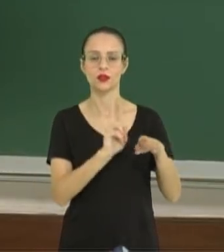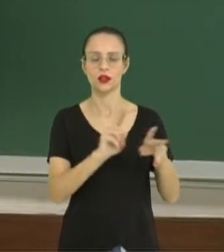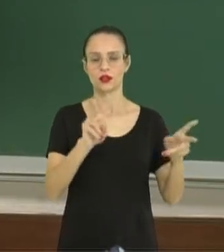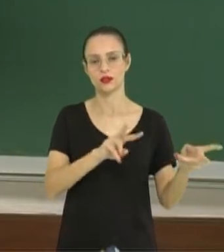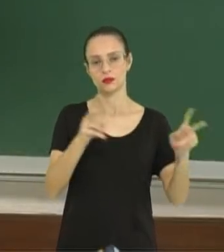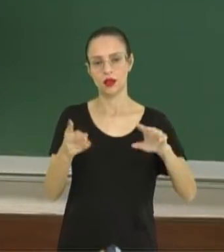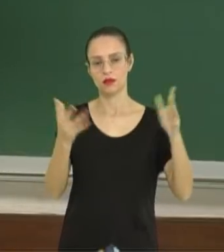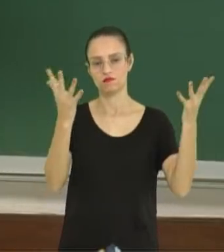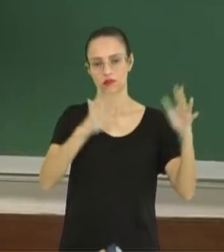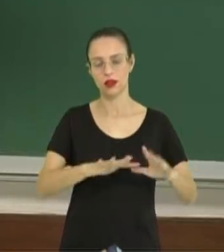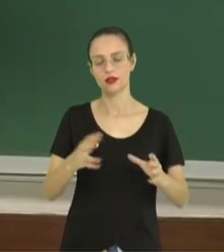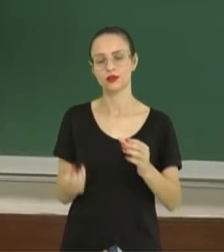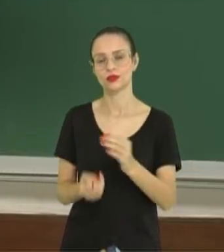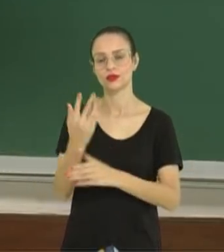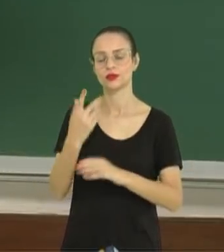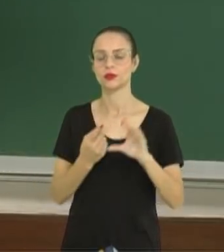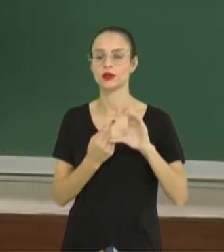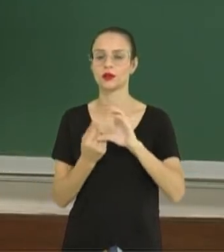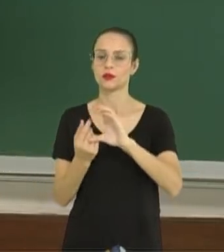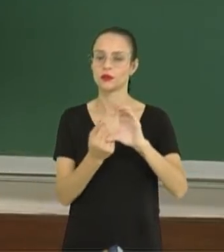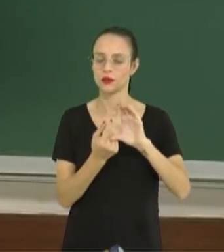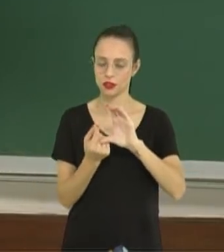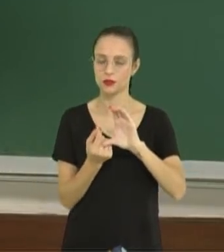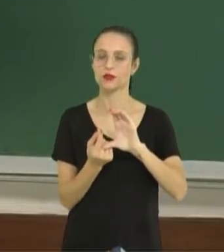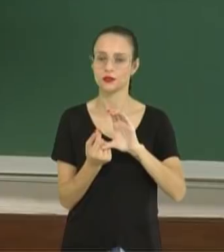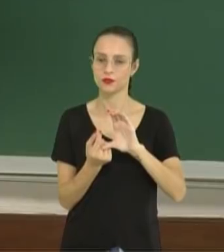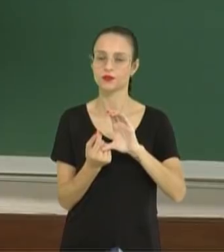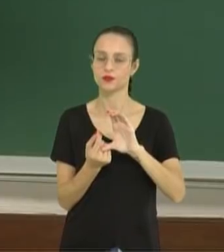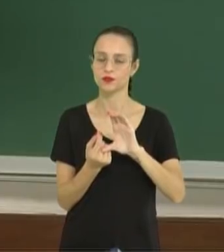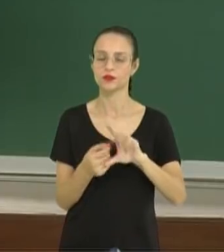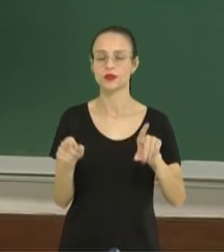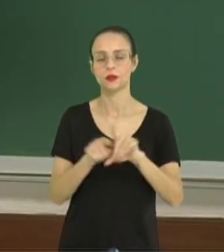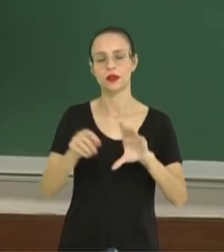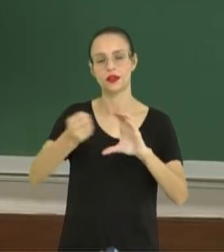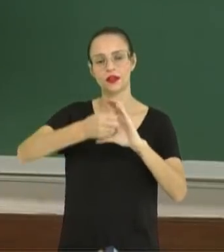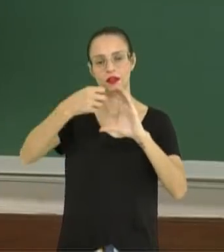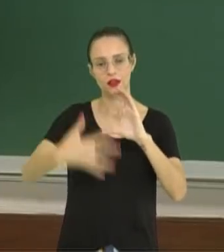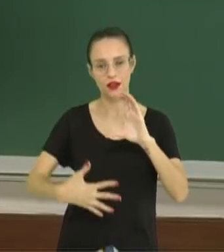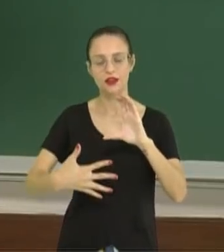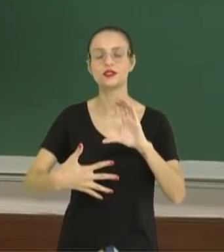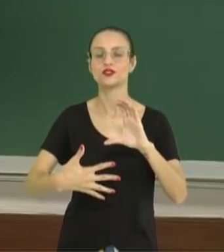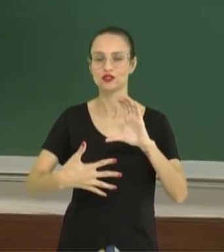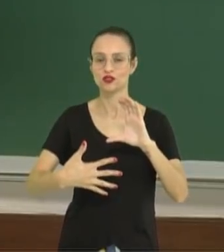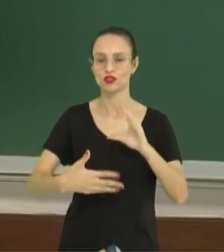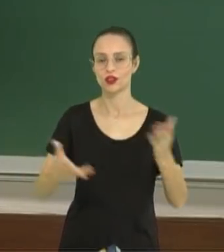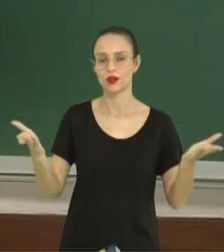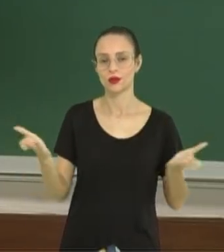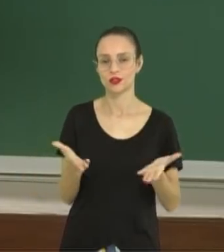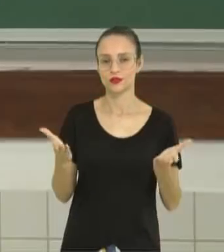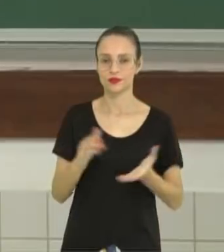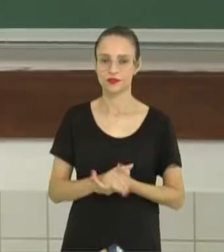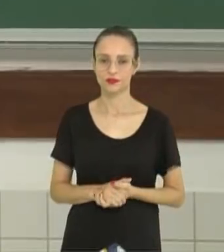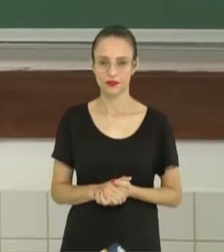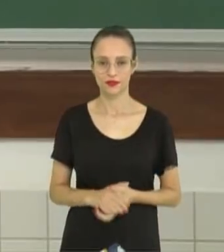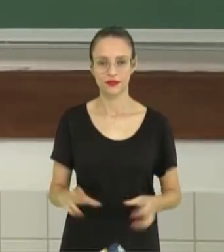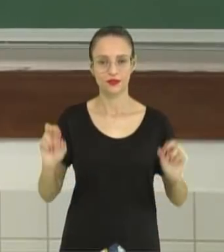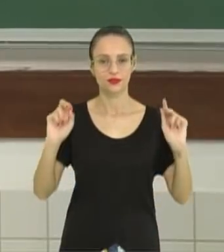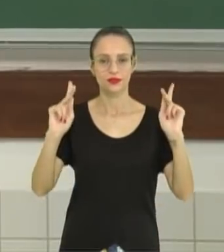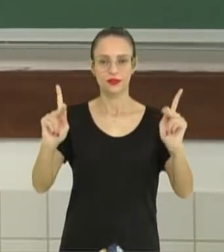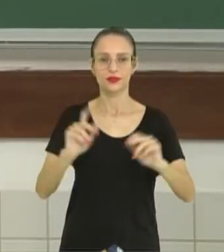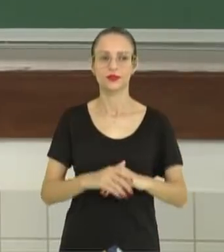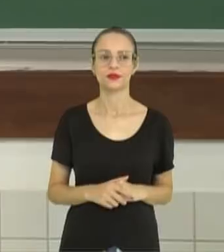sua decadência e o surgimento do capitalismo, e suas características atuais. Beleza,